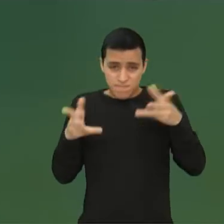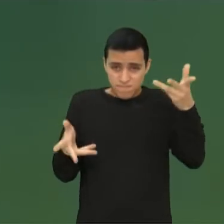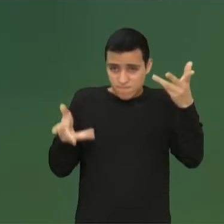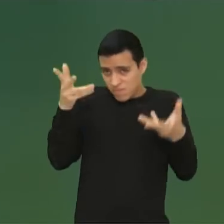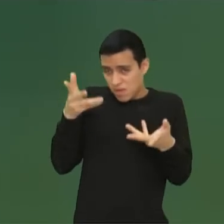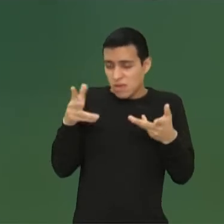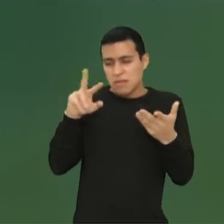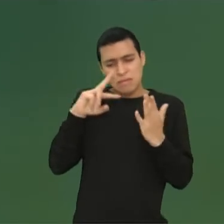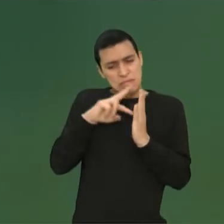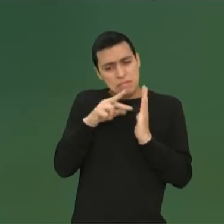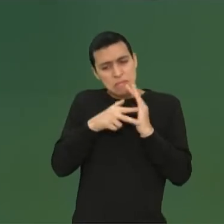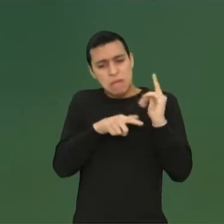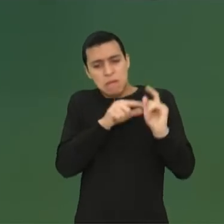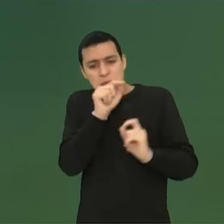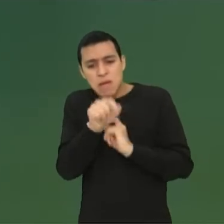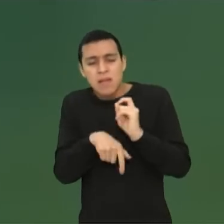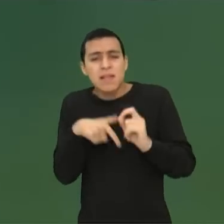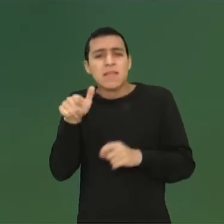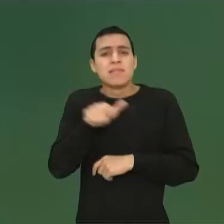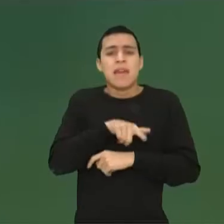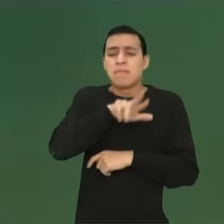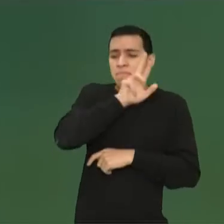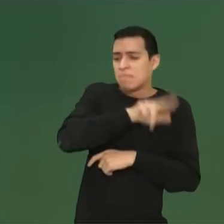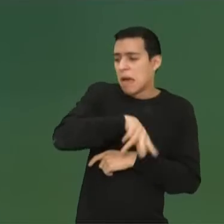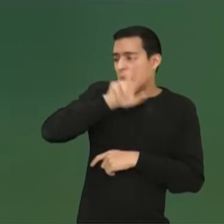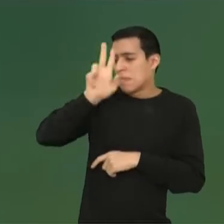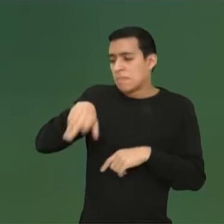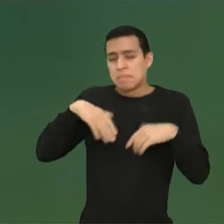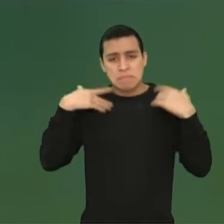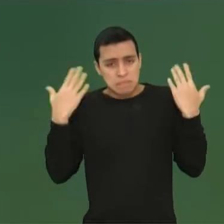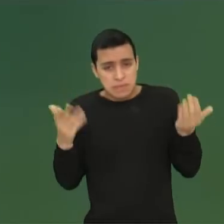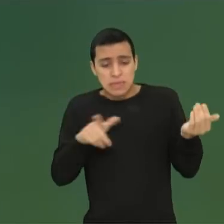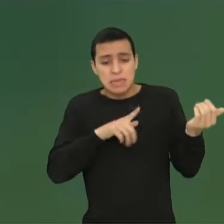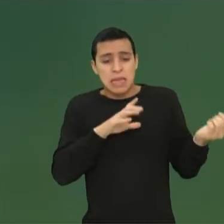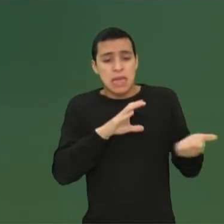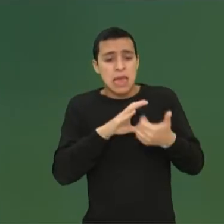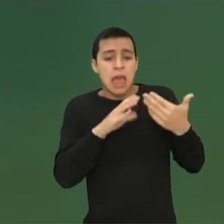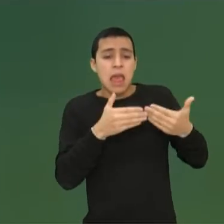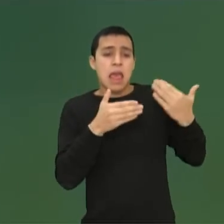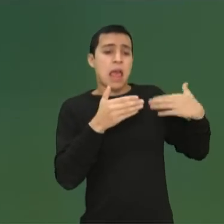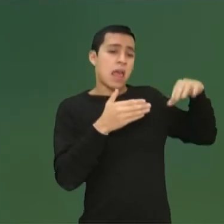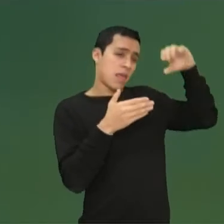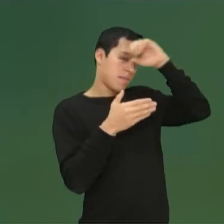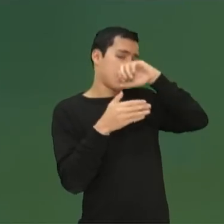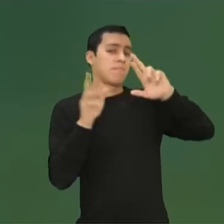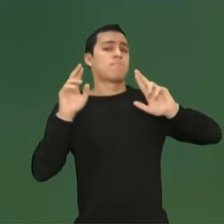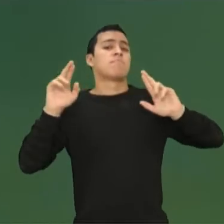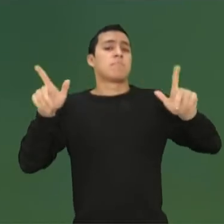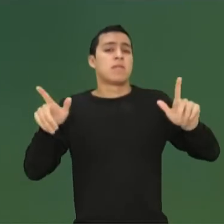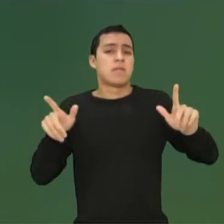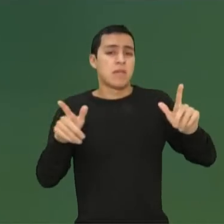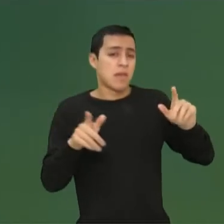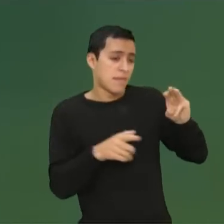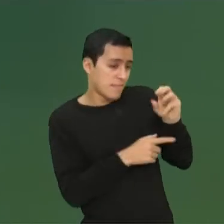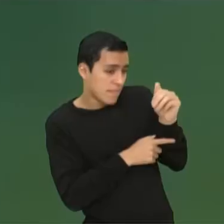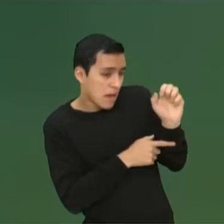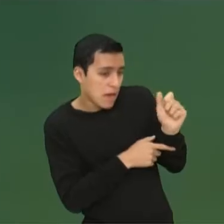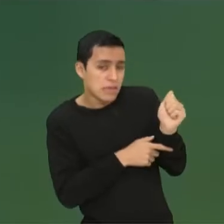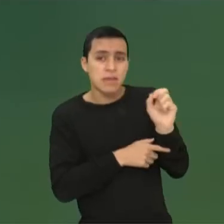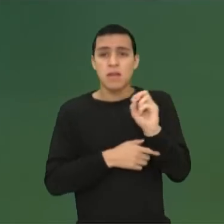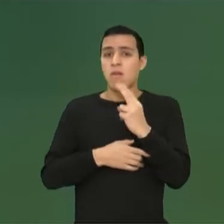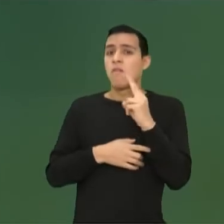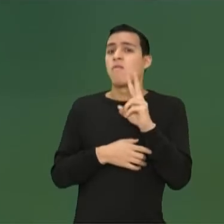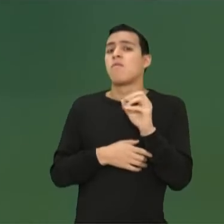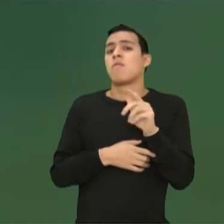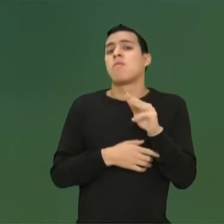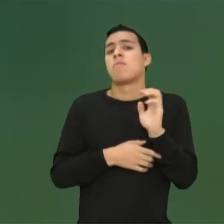desequilibrado já é o sinal que tem alguma coisa, uma característica que nós aprendemos que é diferente, ou é a massa ou é o volume.